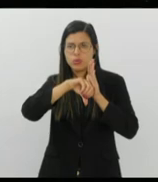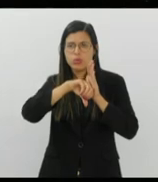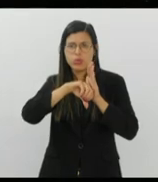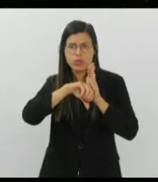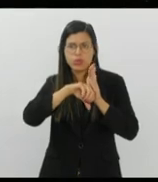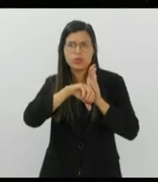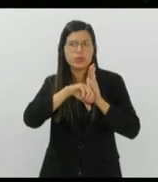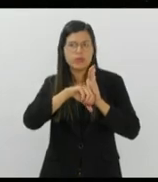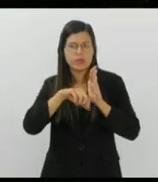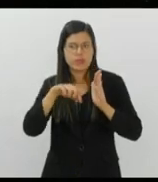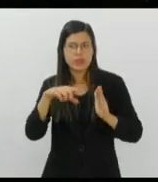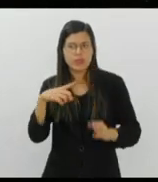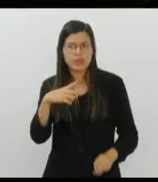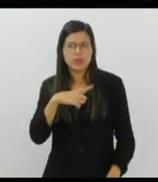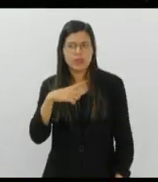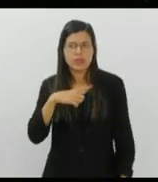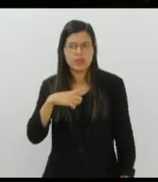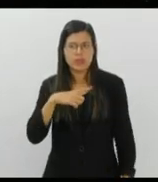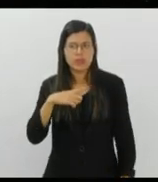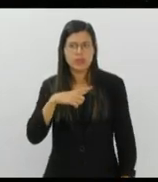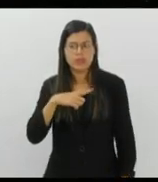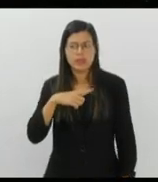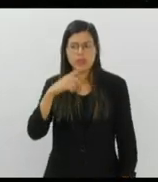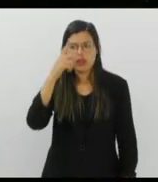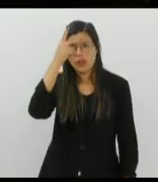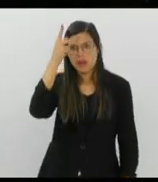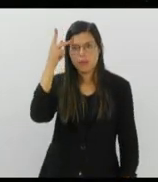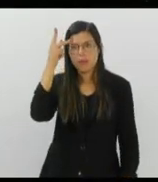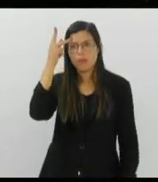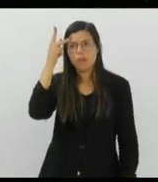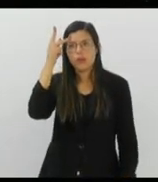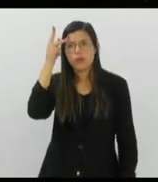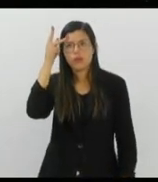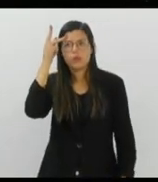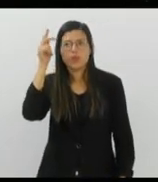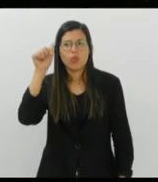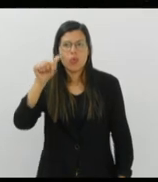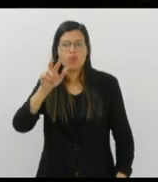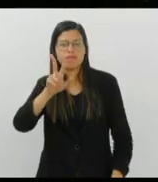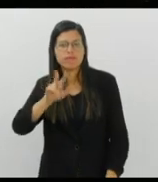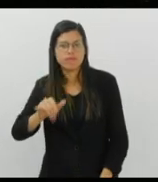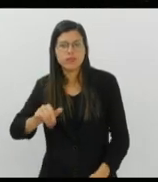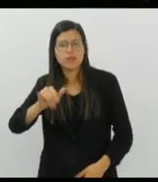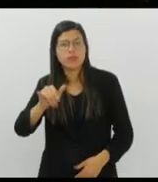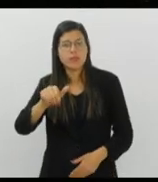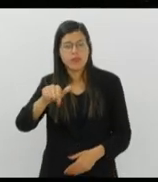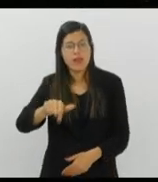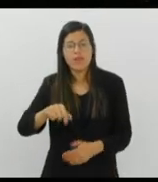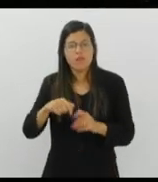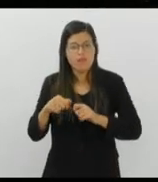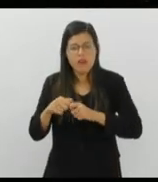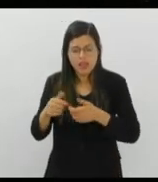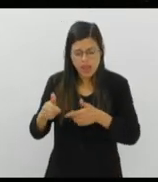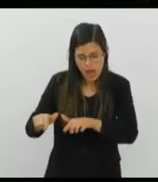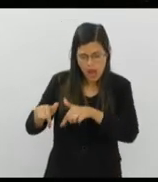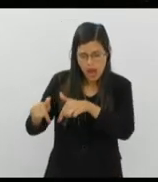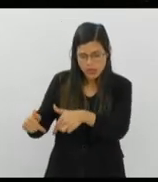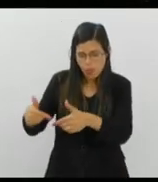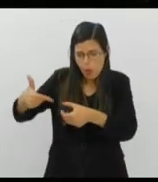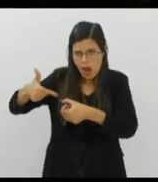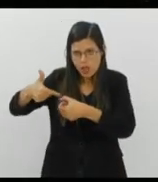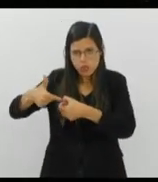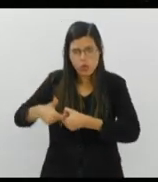é, tem alguém que vai lá com fogo, gasolina, e toca fogo na